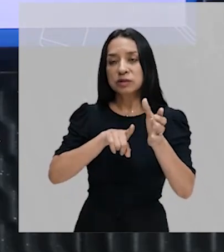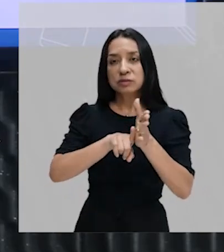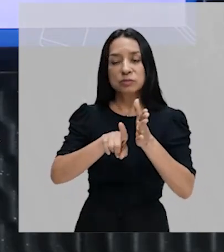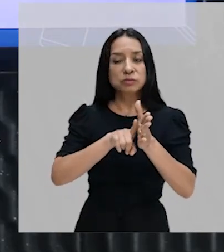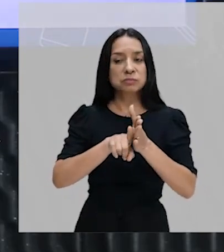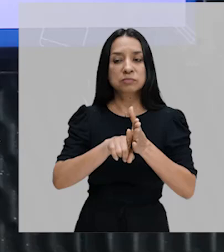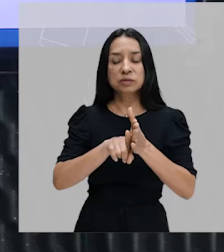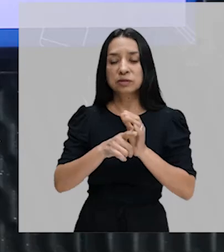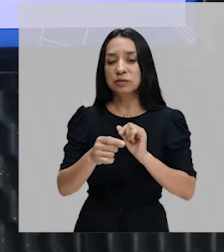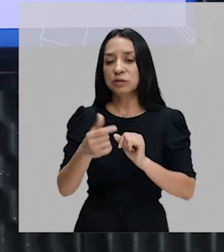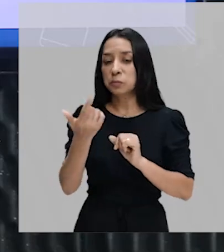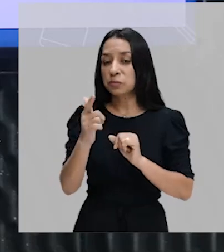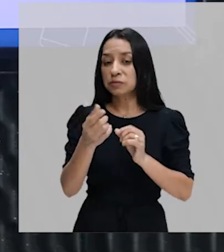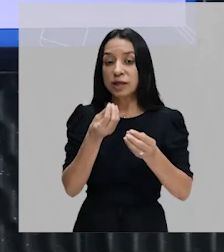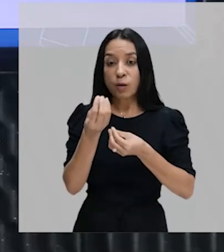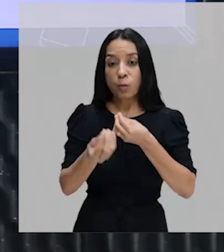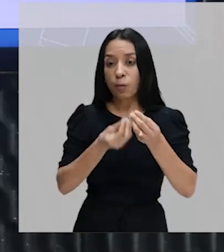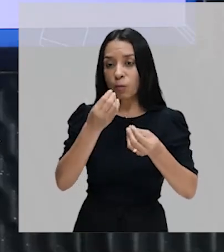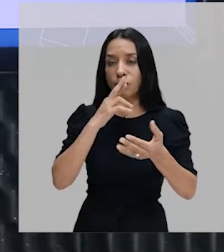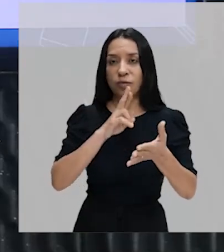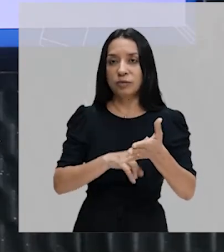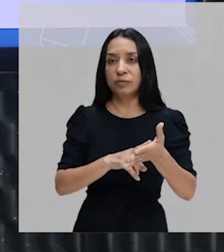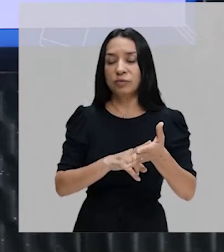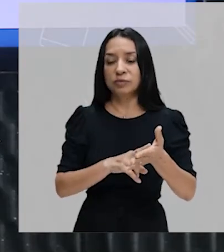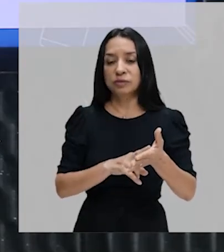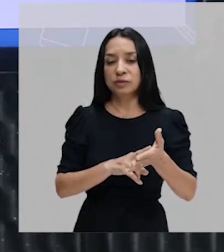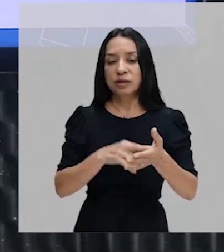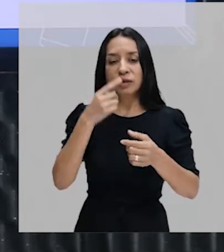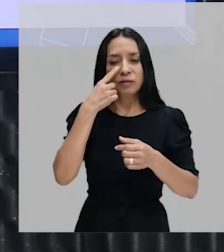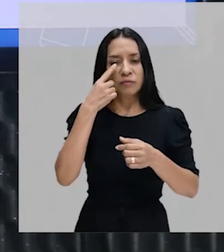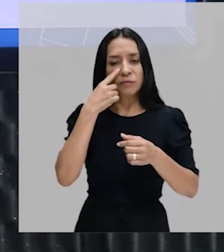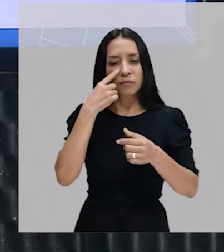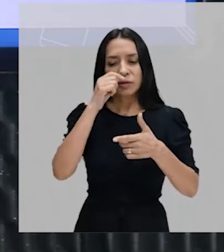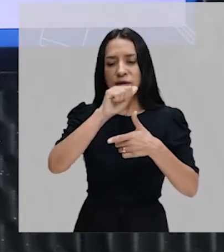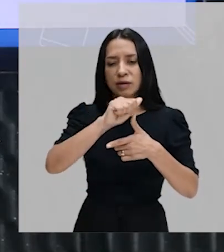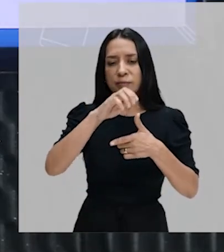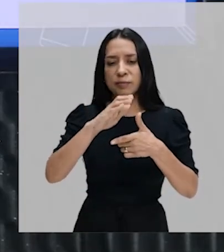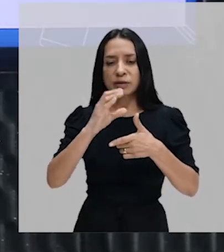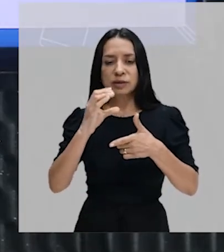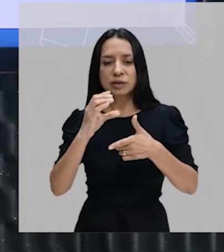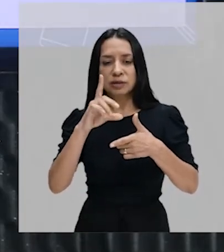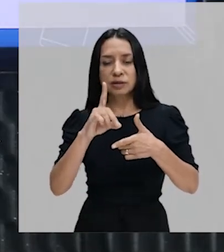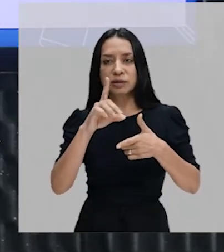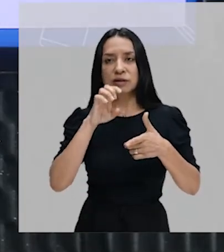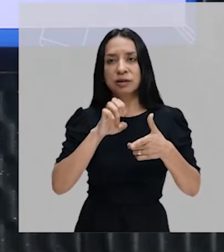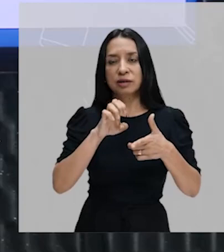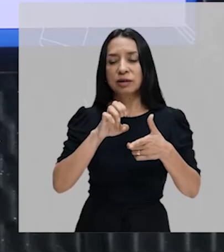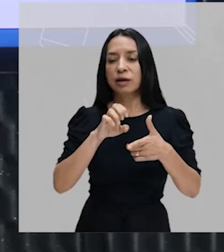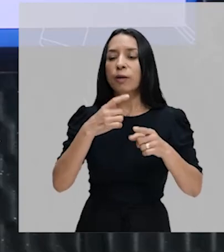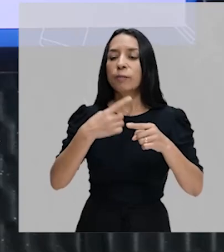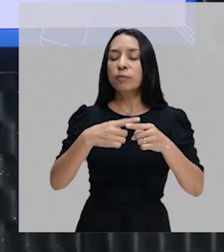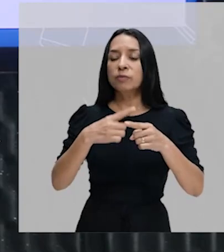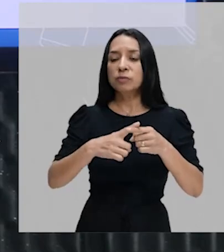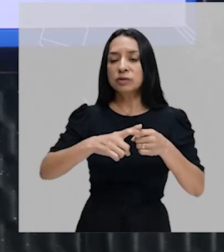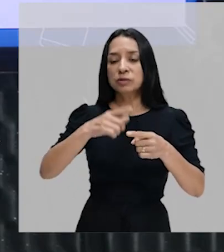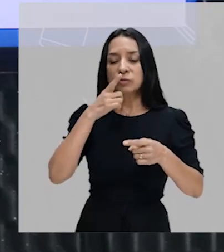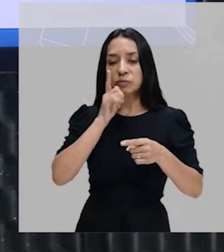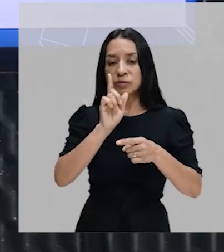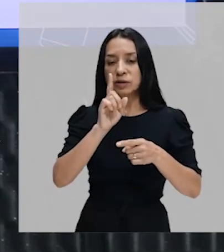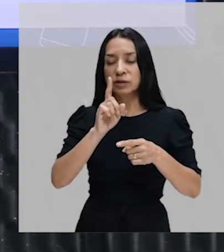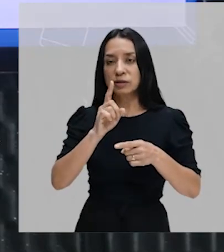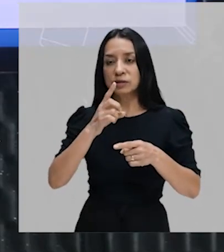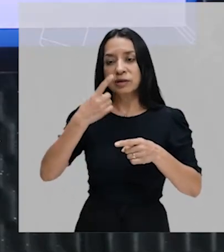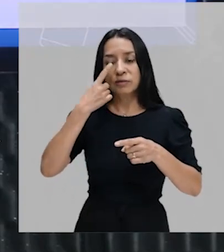menor condição de ser, tá? Então, vamos analisar uma por uma, porque aí a gente já consegue visualizar estratégias, tá,